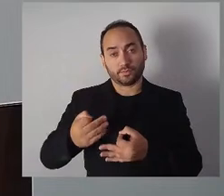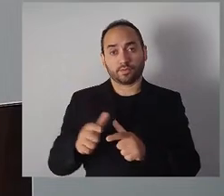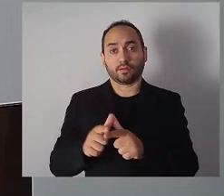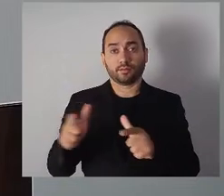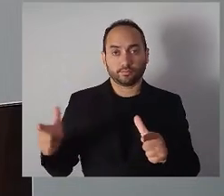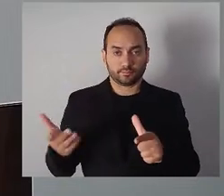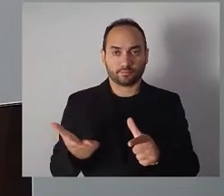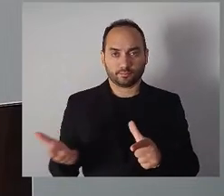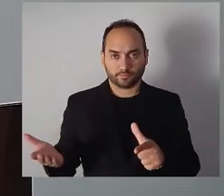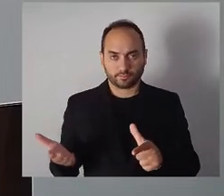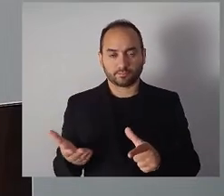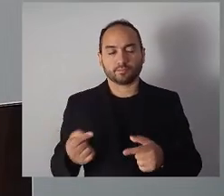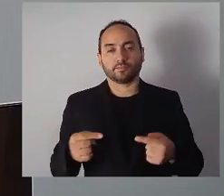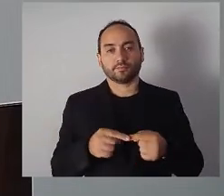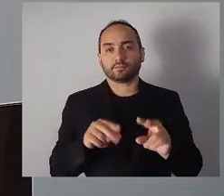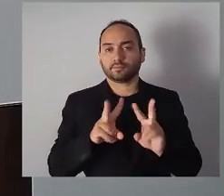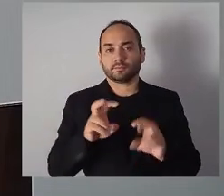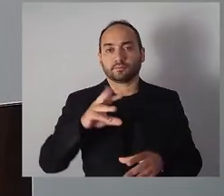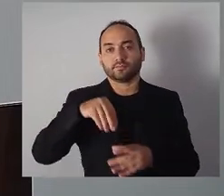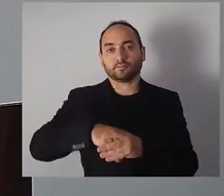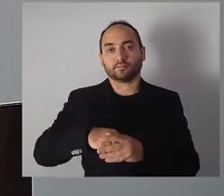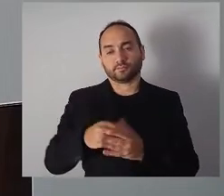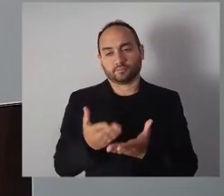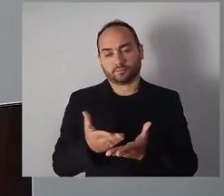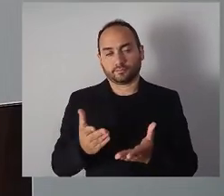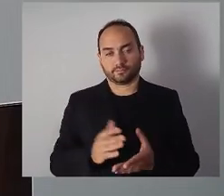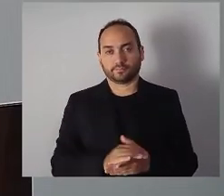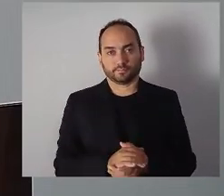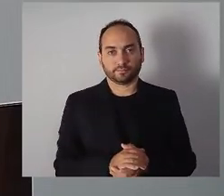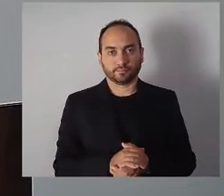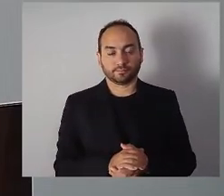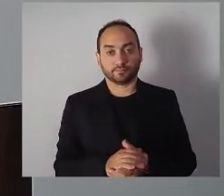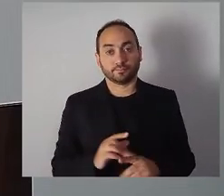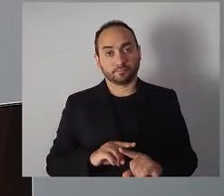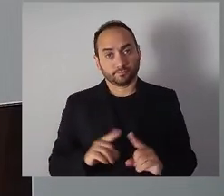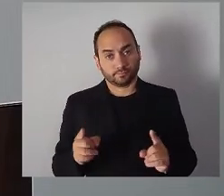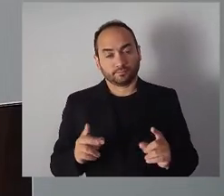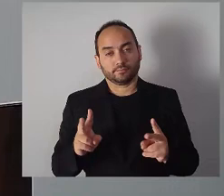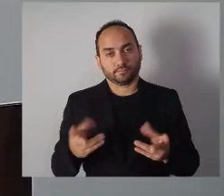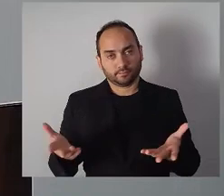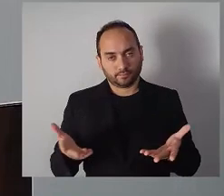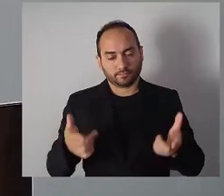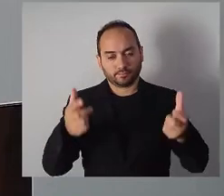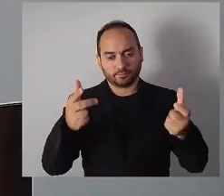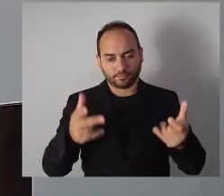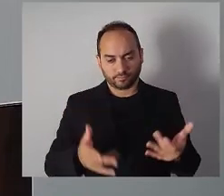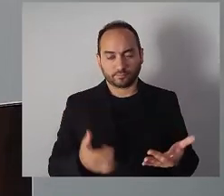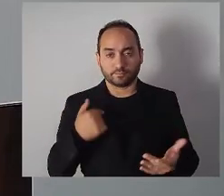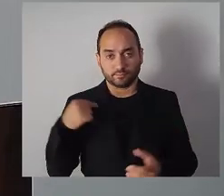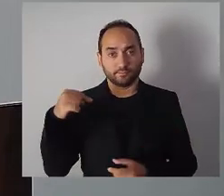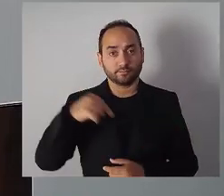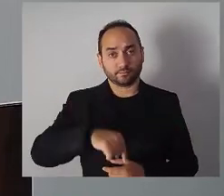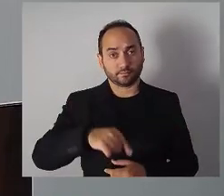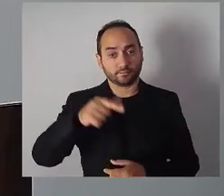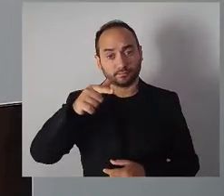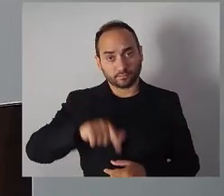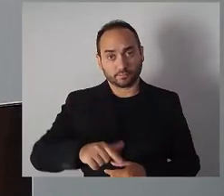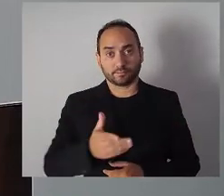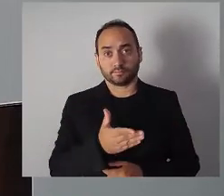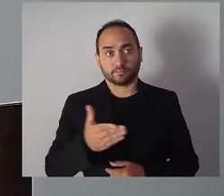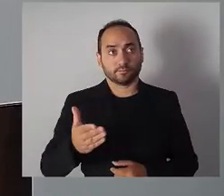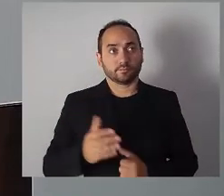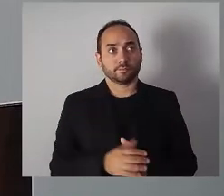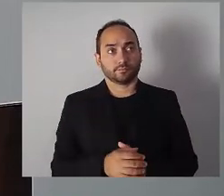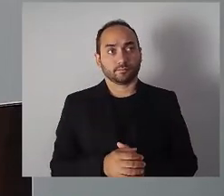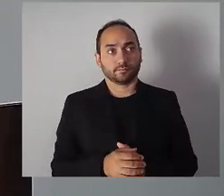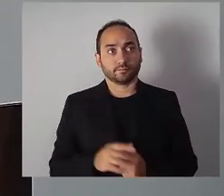vista que se trata de uma questão interna corporis. Mas mesmo assim, excelências, eu venho aqui reafirmar